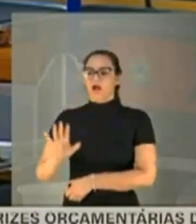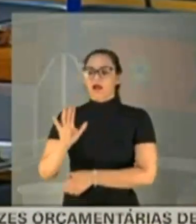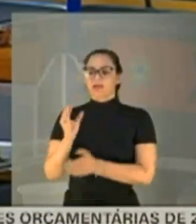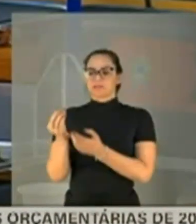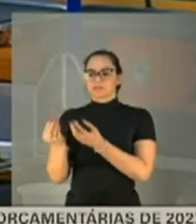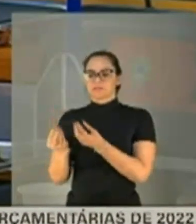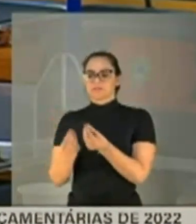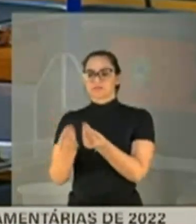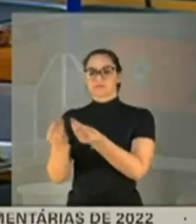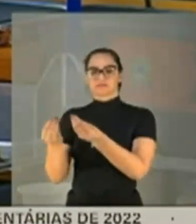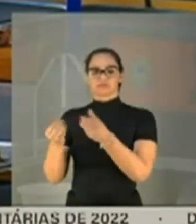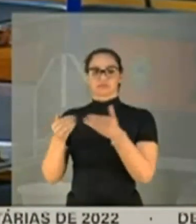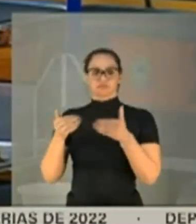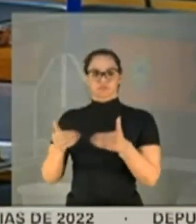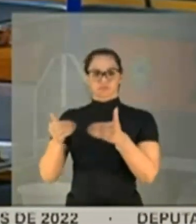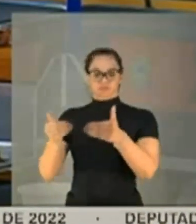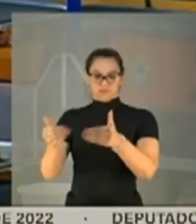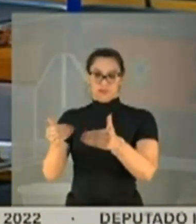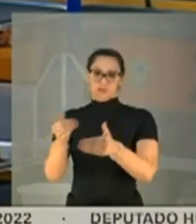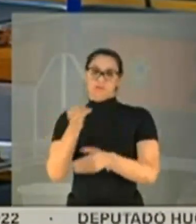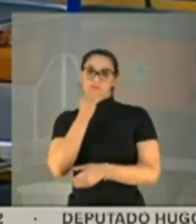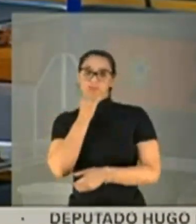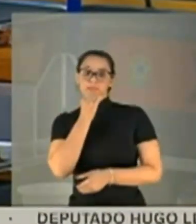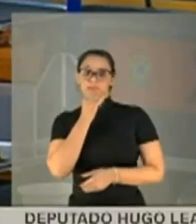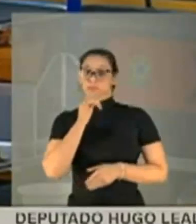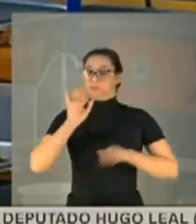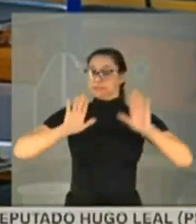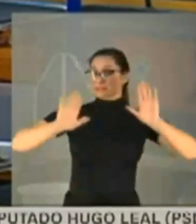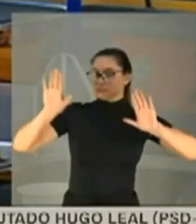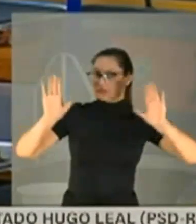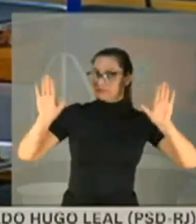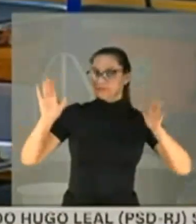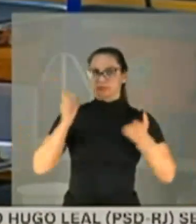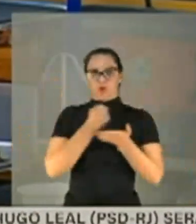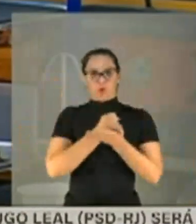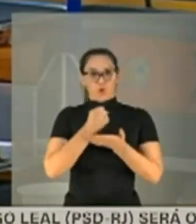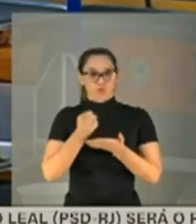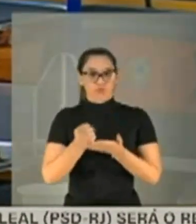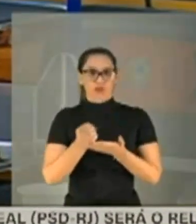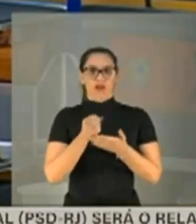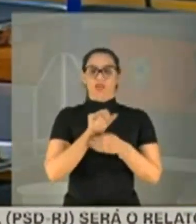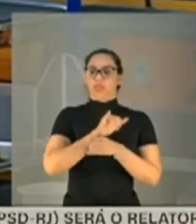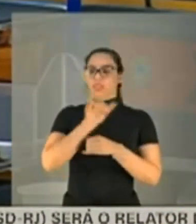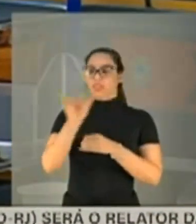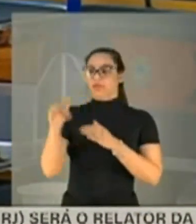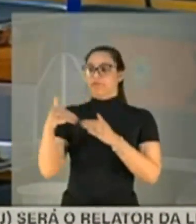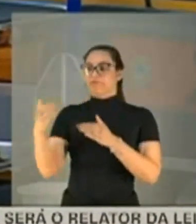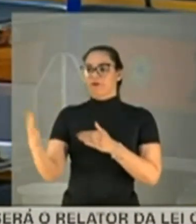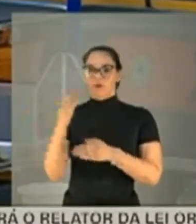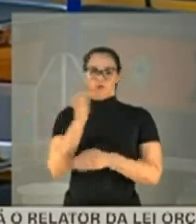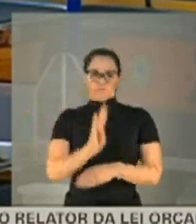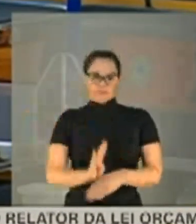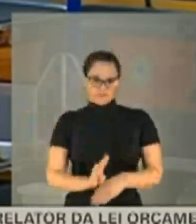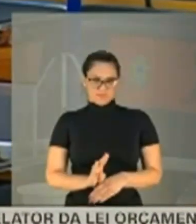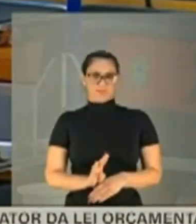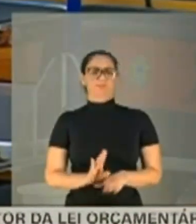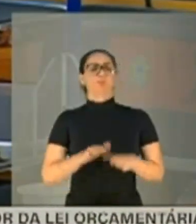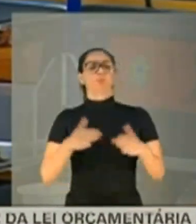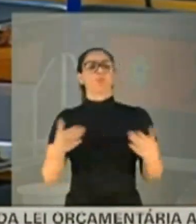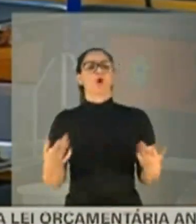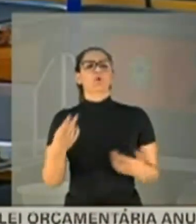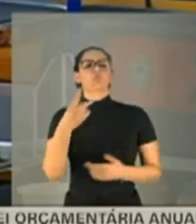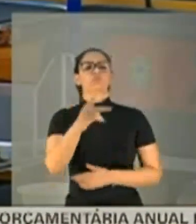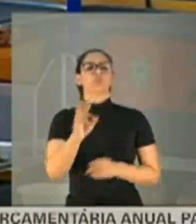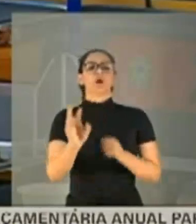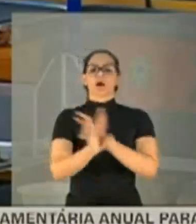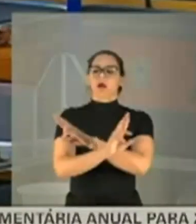do Ministério, tais como licitação, contrato, importação. Qual a sua relação